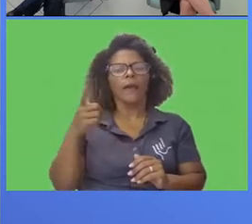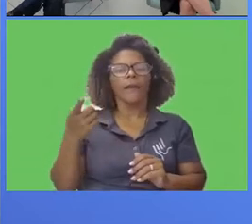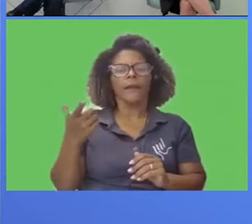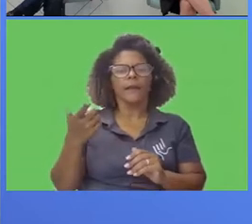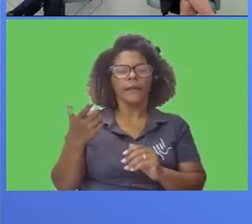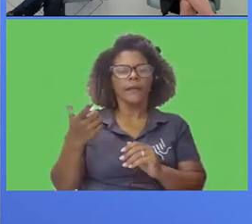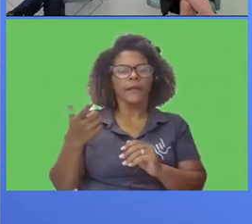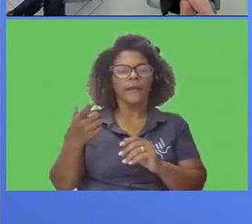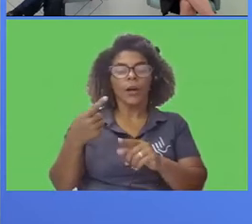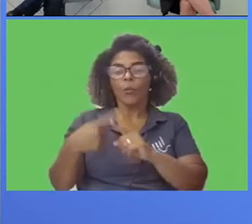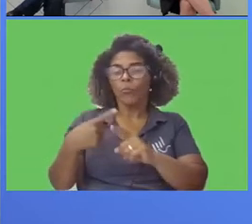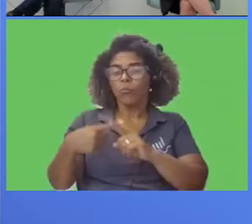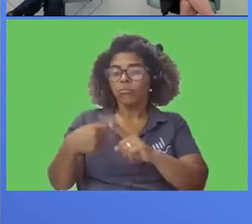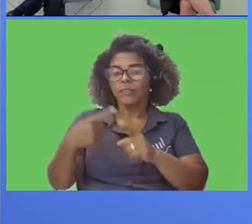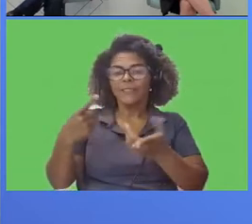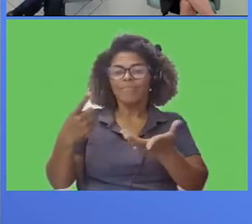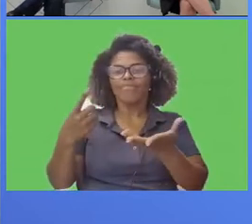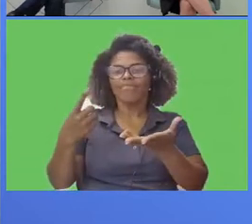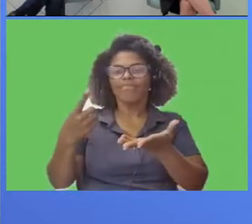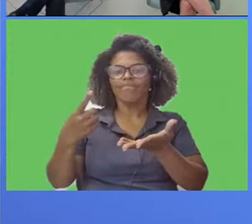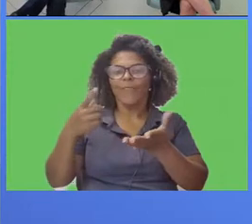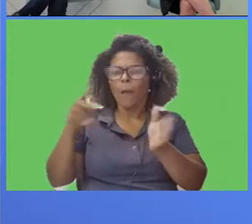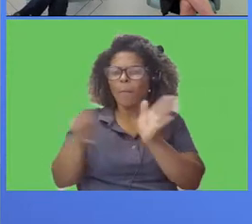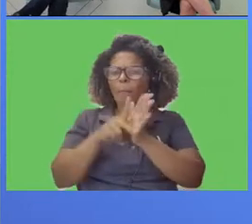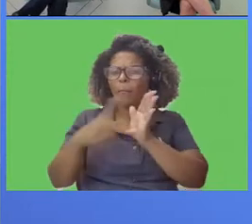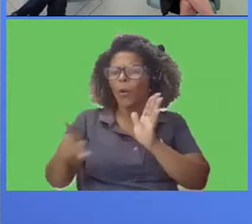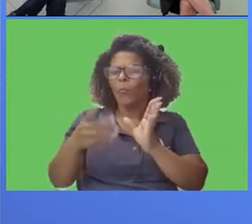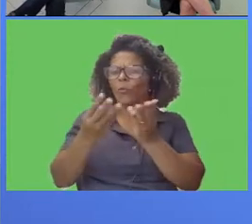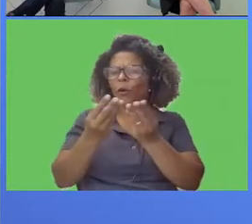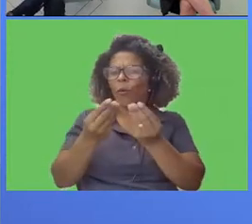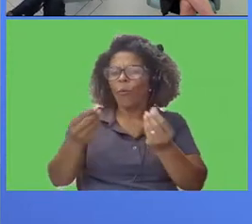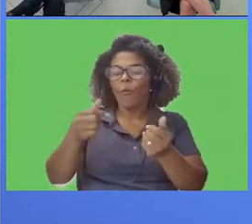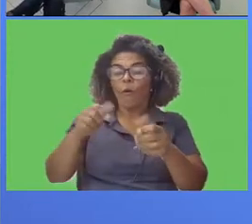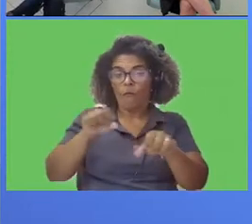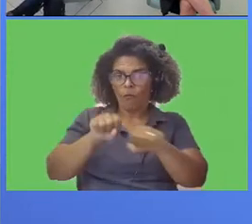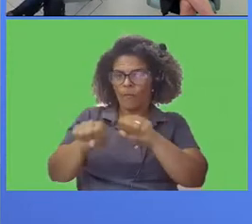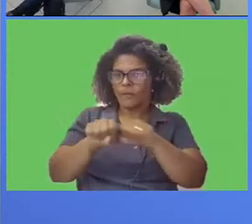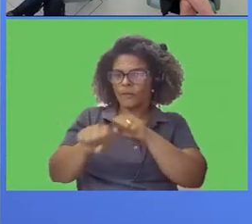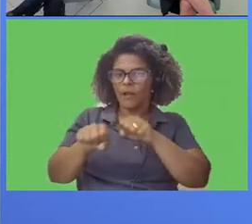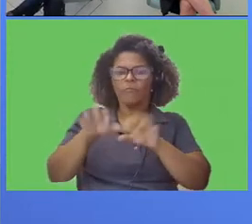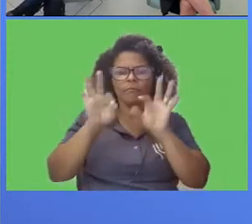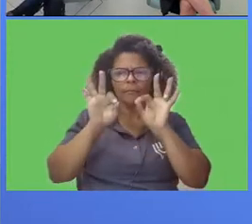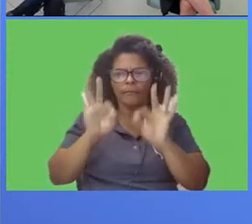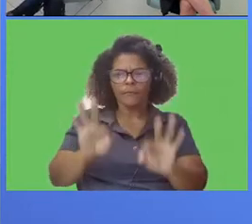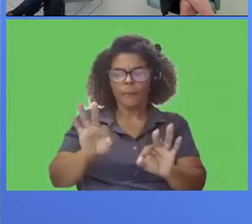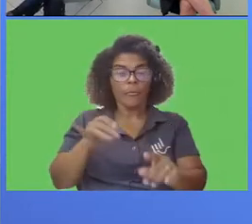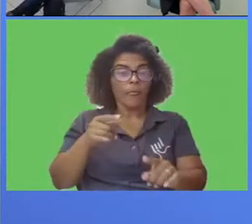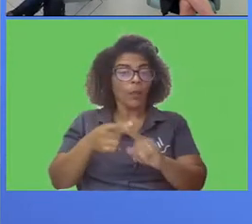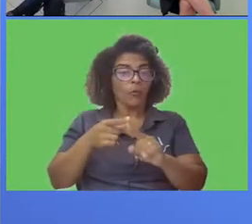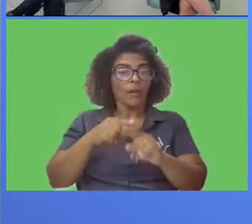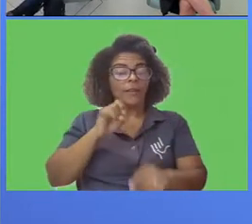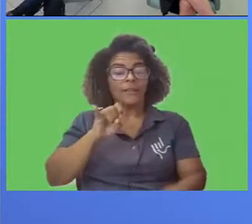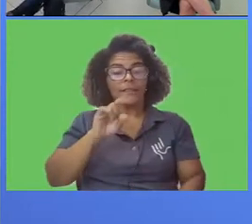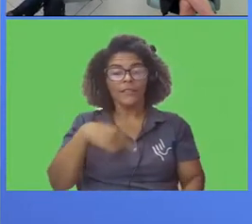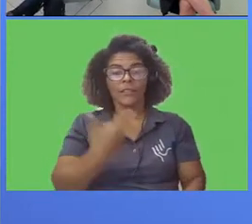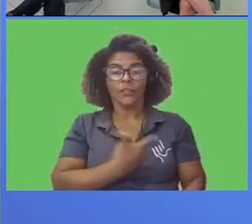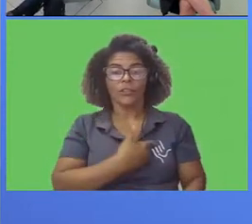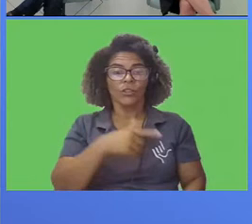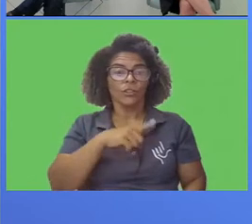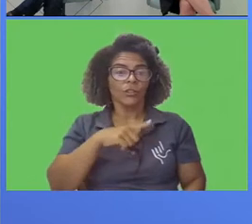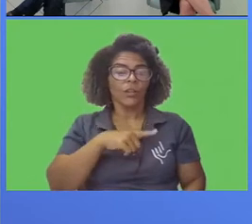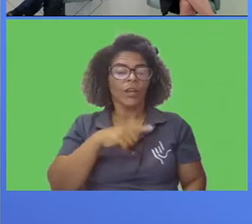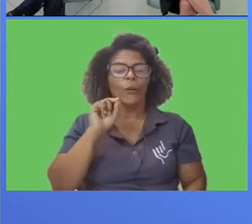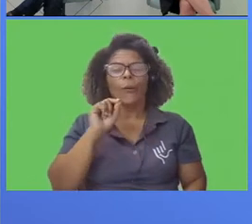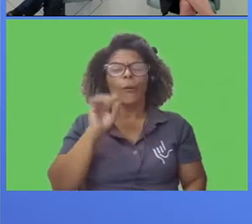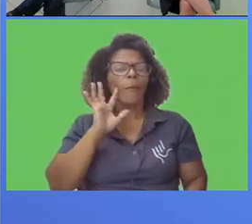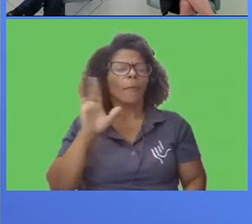Porque então a gente tem uma questão que é da qualificação, e é isso, né? Se a gente tem... Imagina o que é o mercado